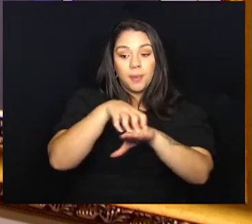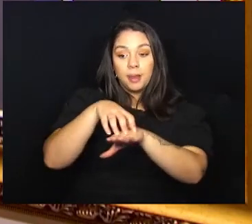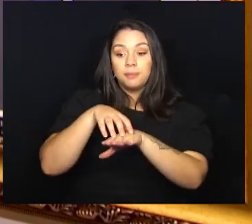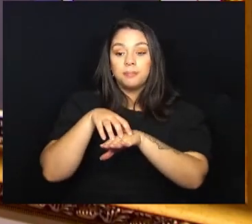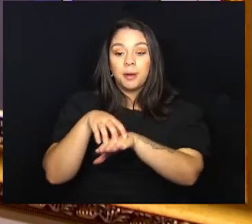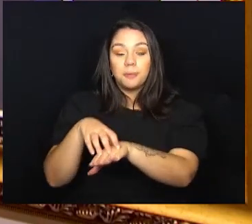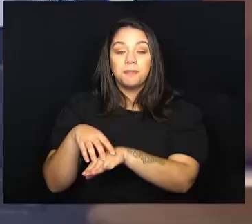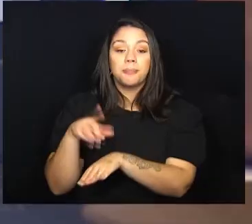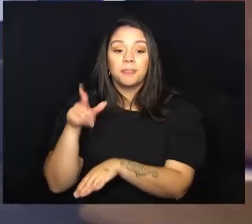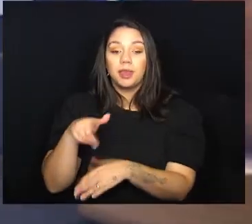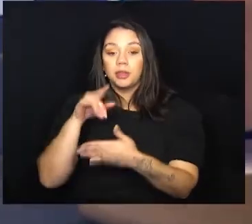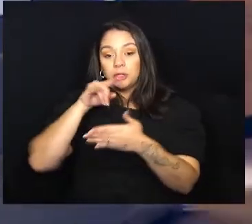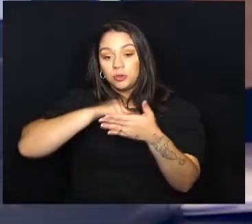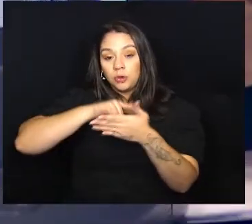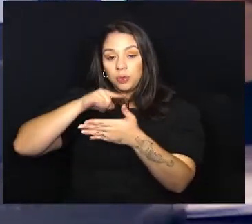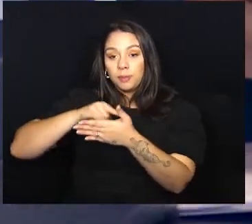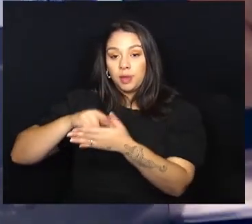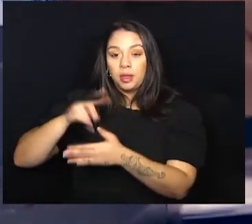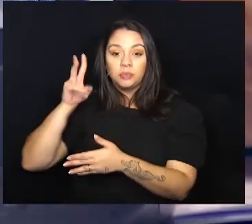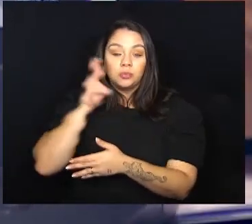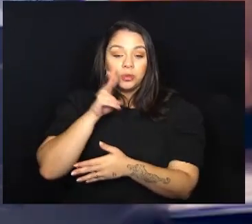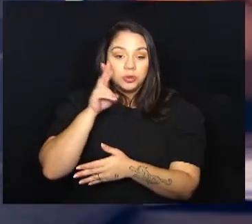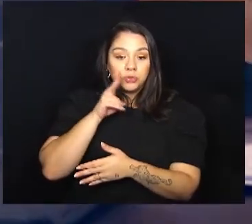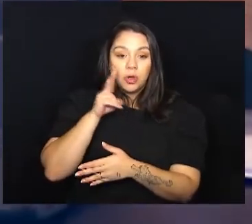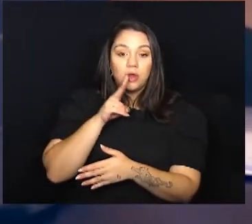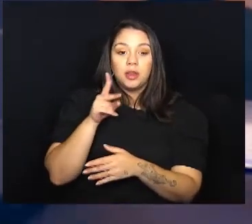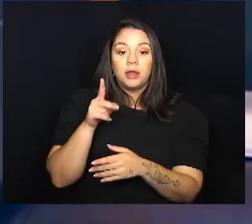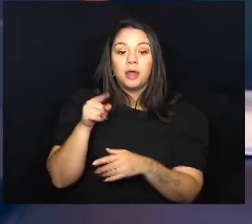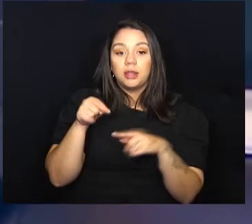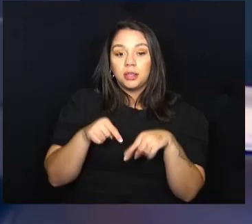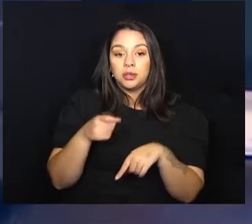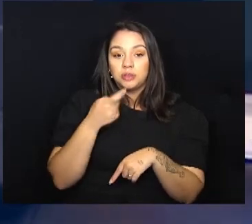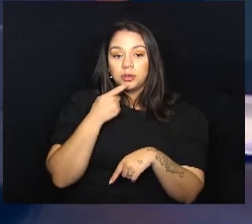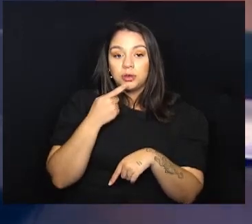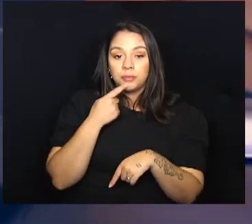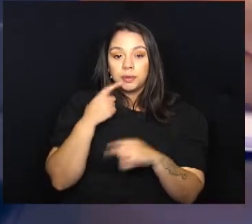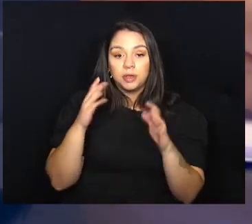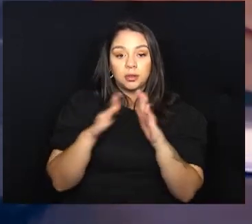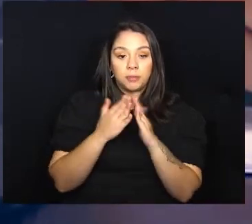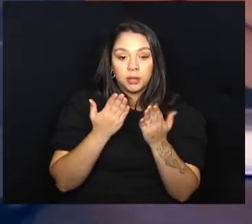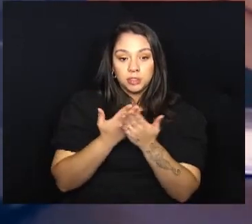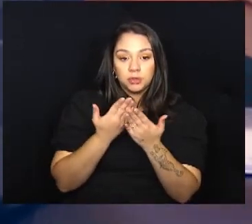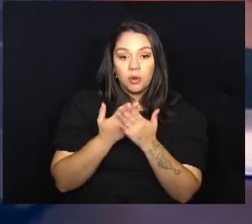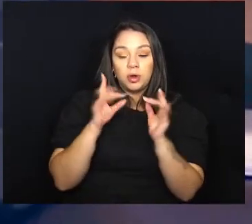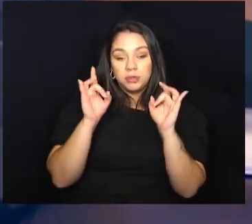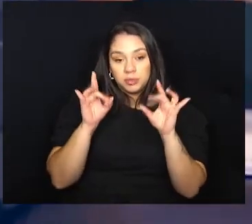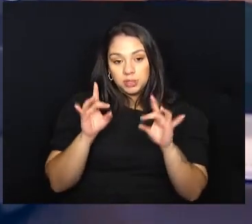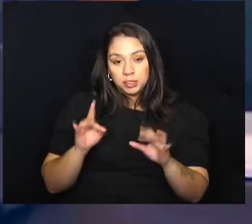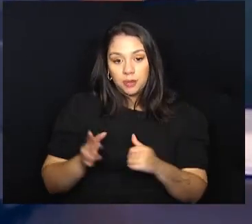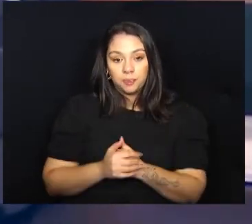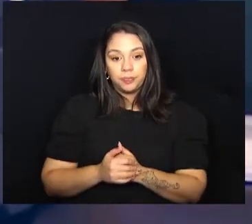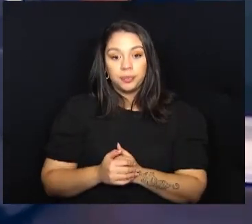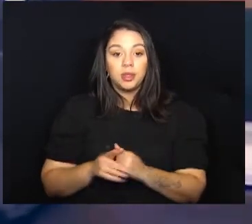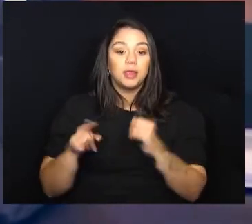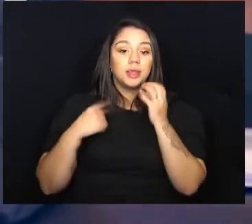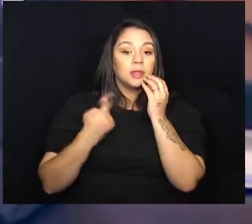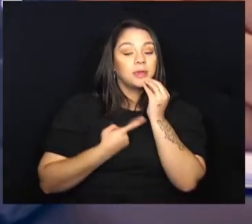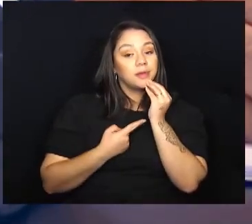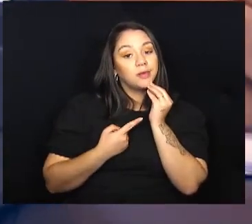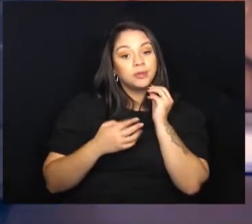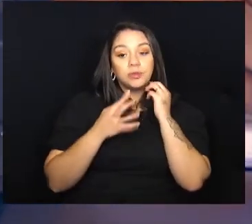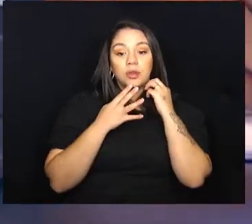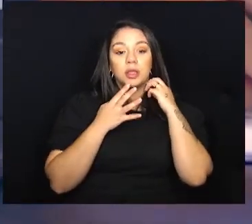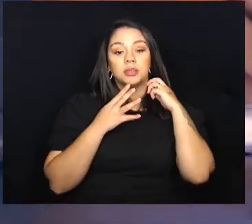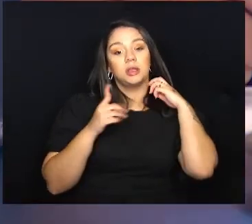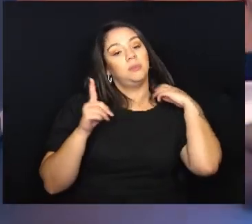dos documentos e das histórias da Câmara de Campinas para as escolas em especial. E o que a gente chama de MECA Parque, que vai